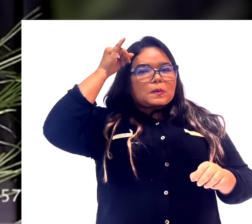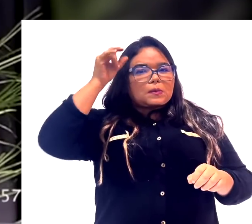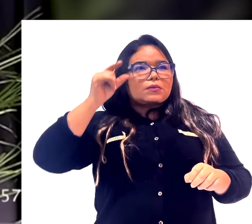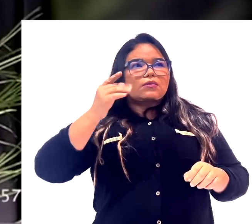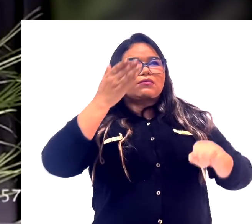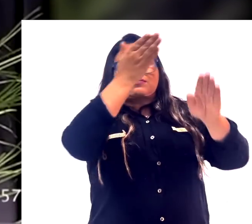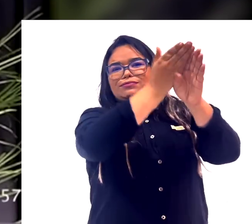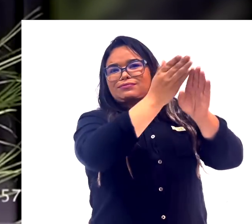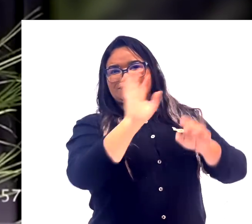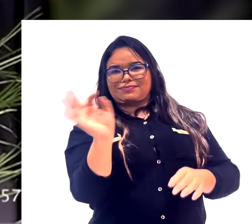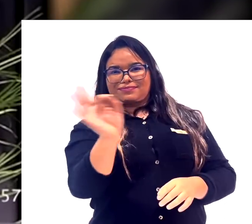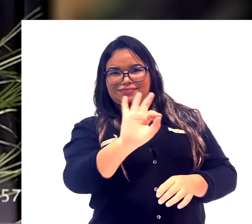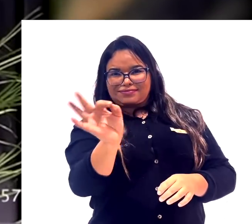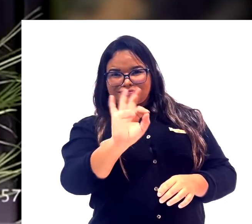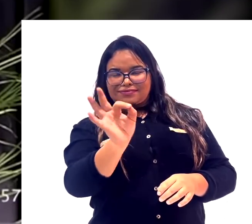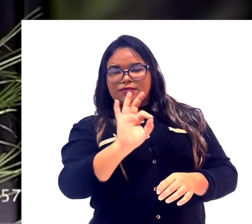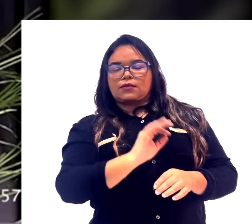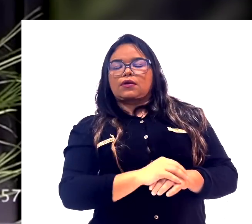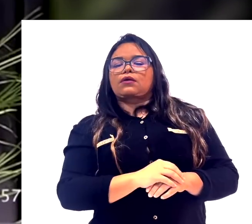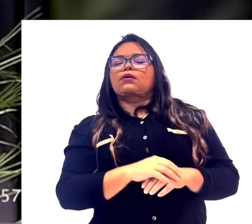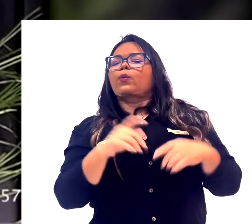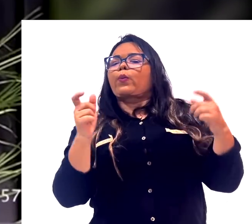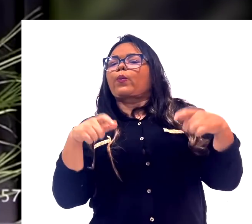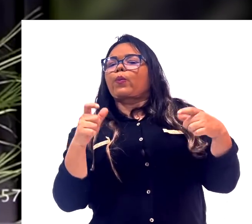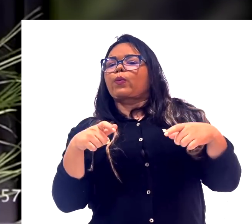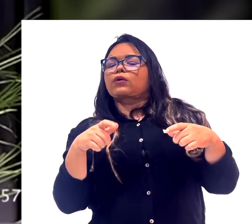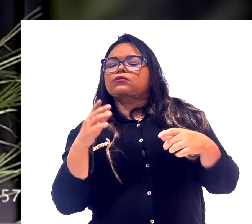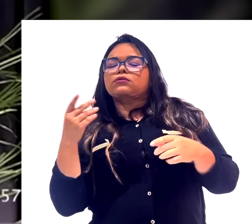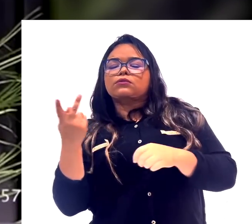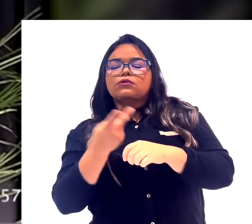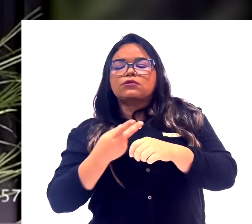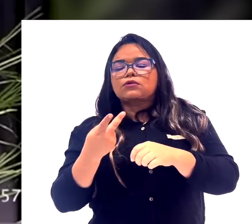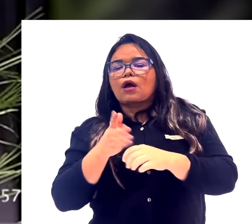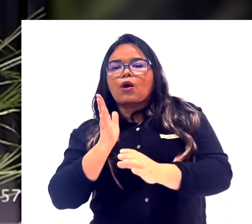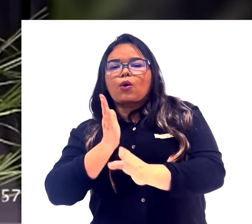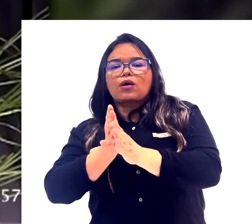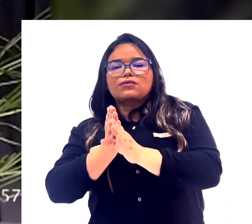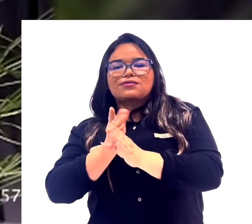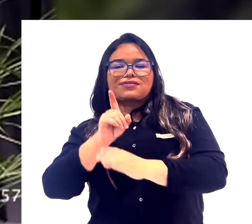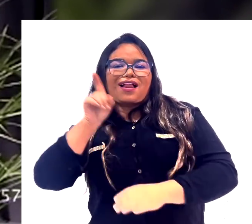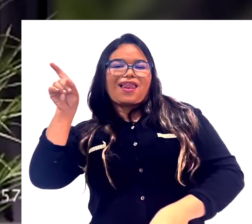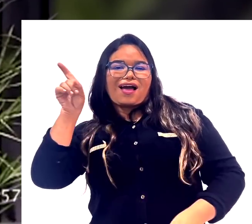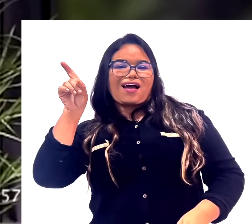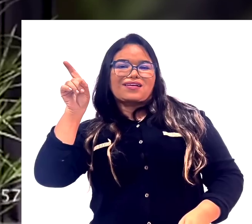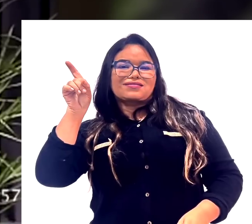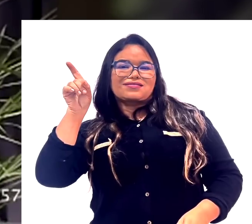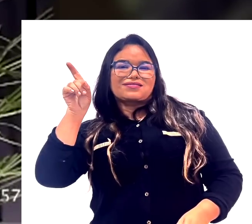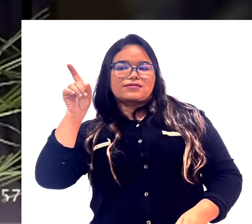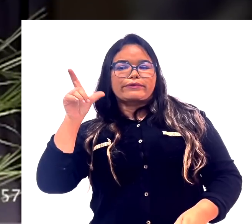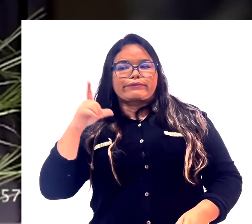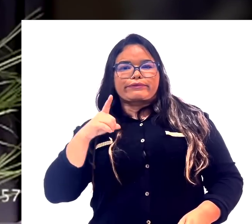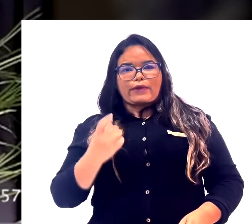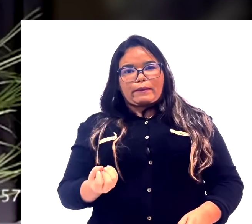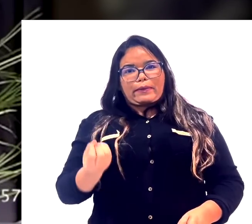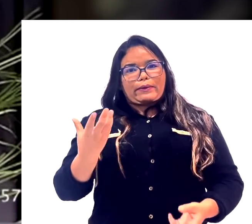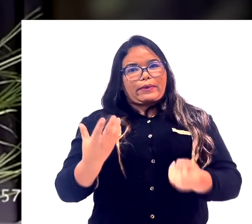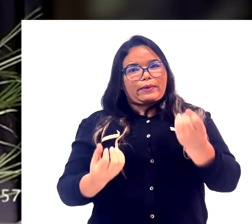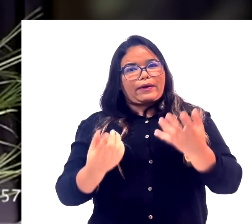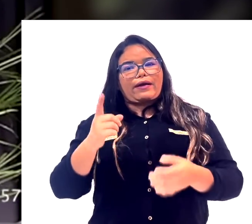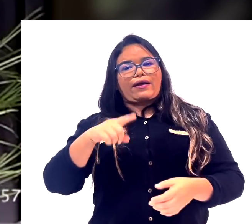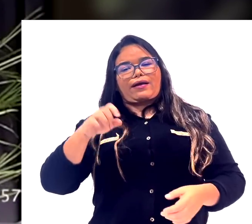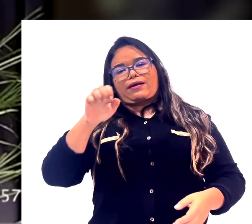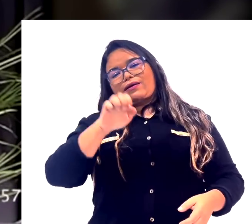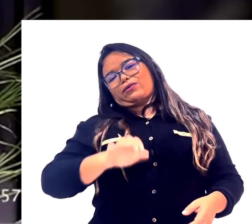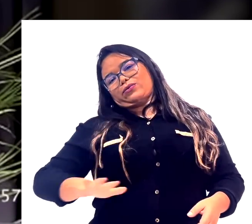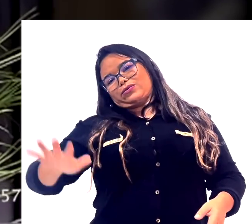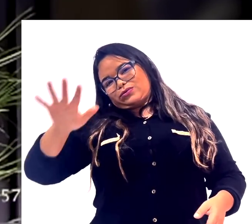Não. Onde é que podemos procurá-lo? Lá onde se espera que ele se levante. Ele tem que aparecer entre os